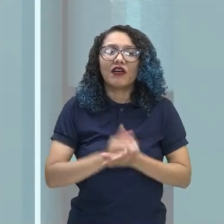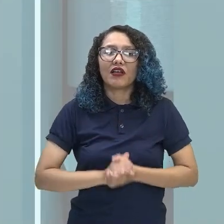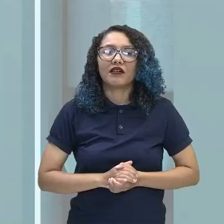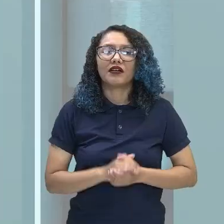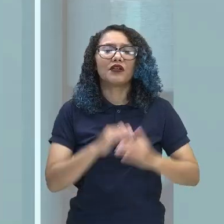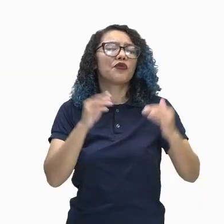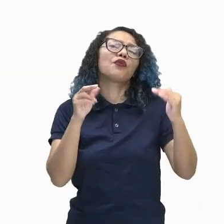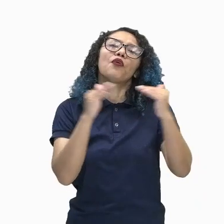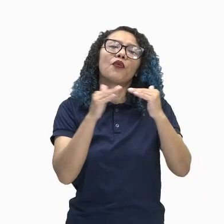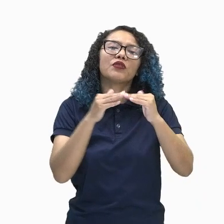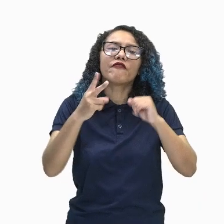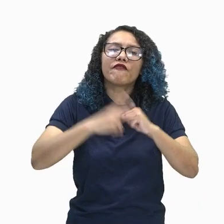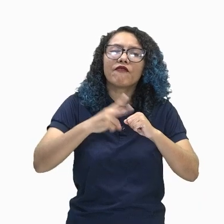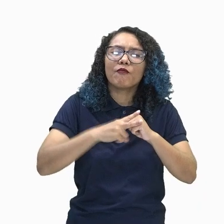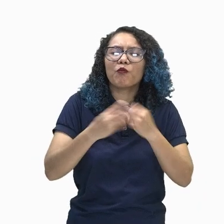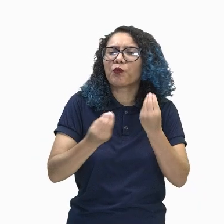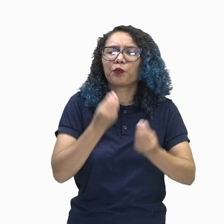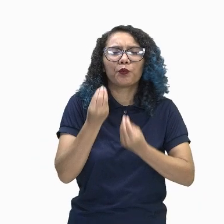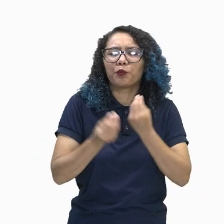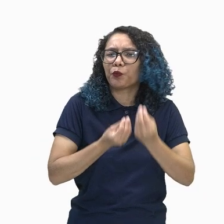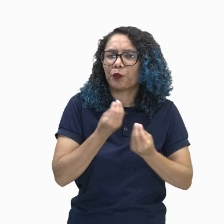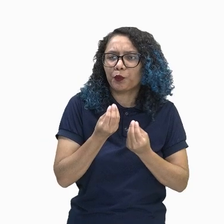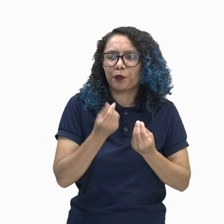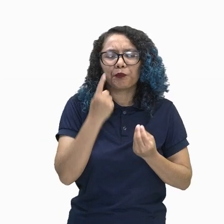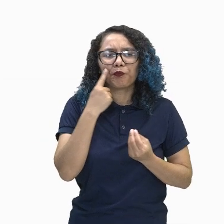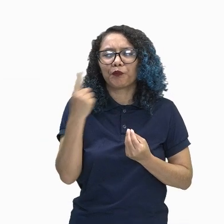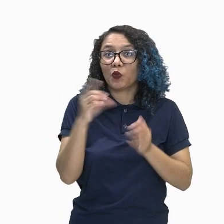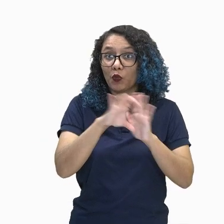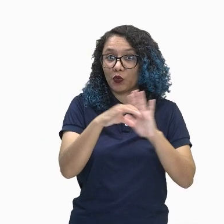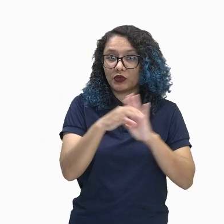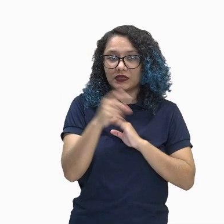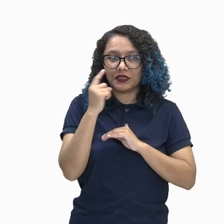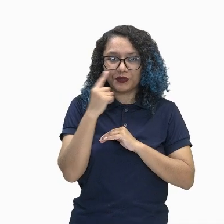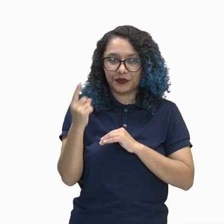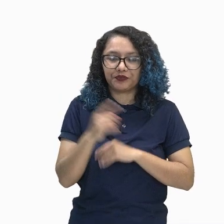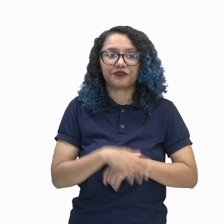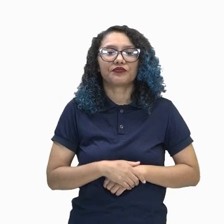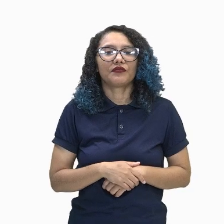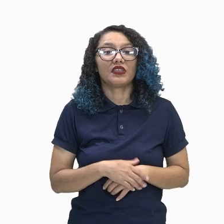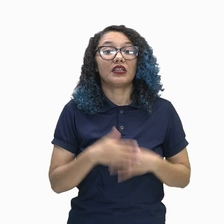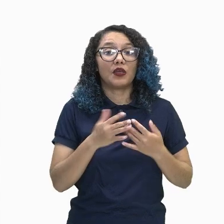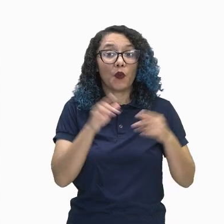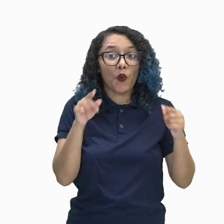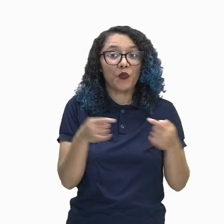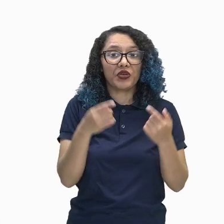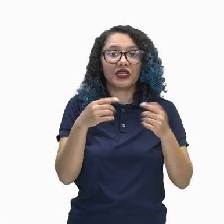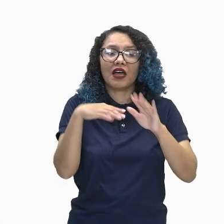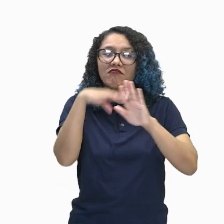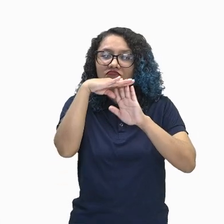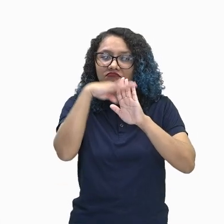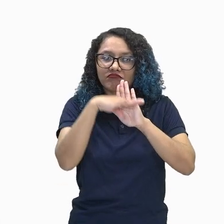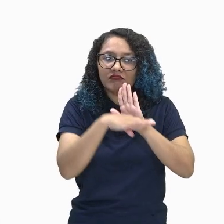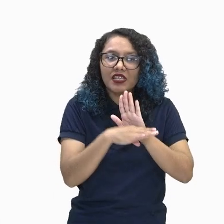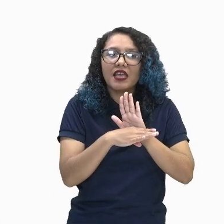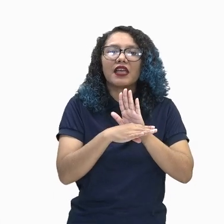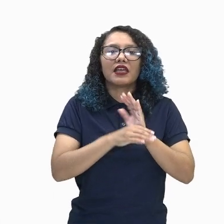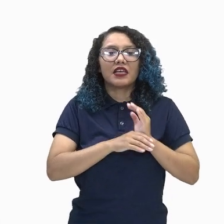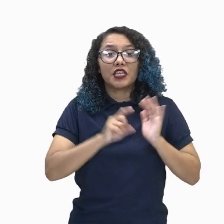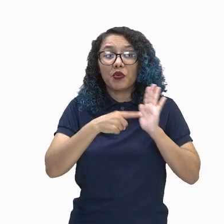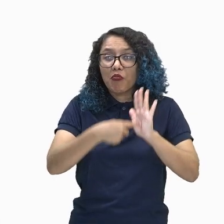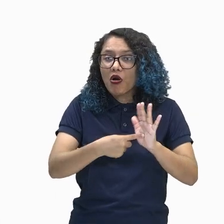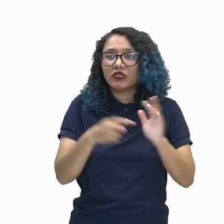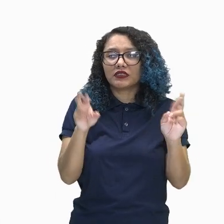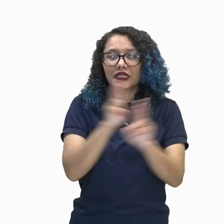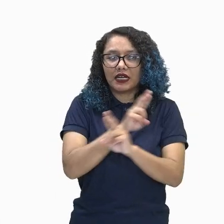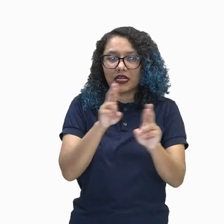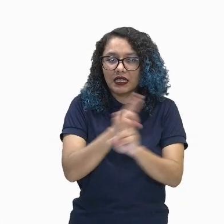verbal, pessoal? O que é a concordância verbal? A concordância verbal é o princípio que determina a relação de harmonia